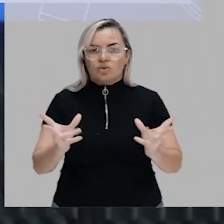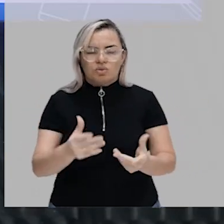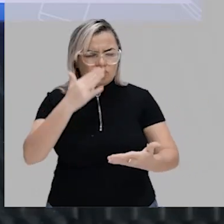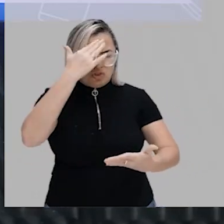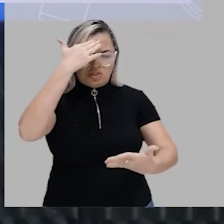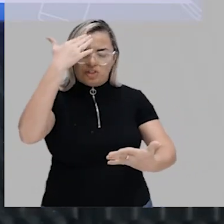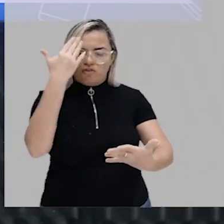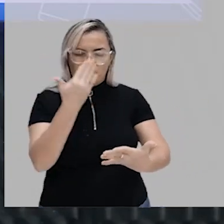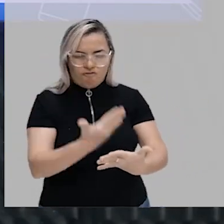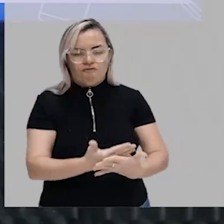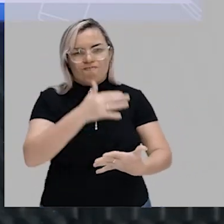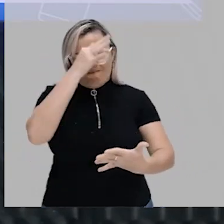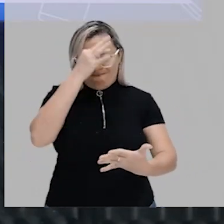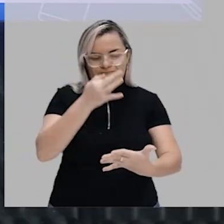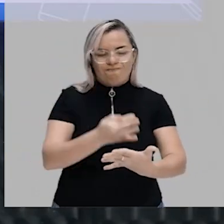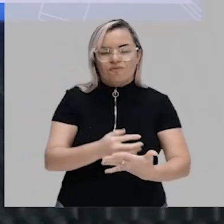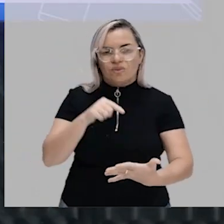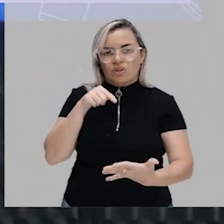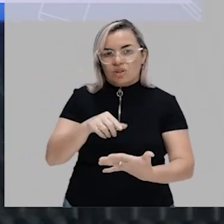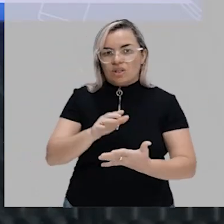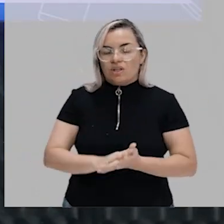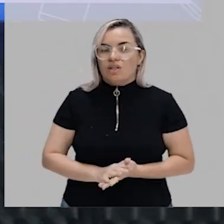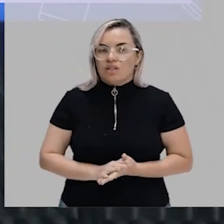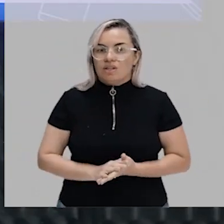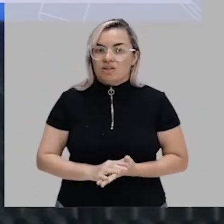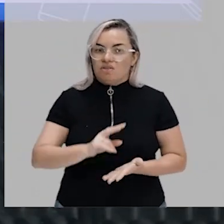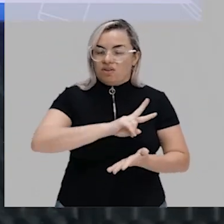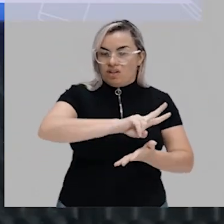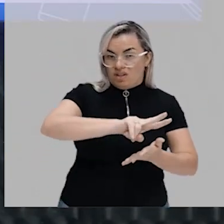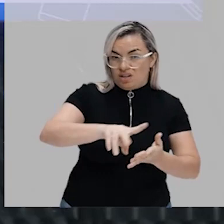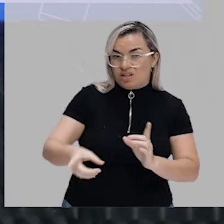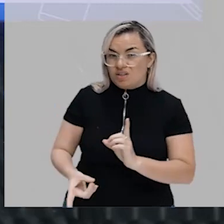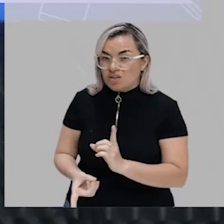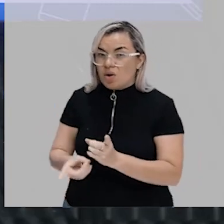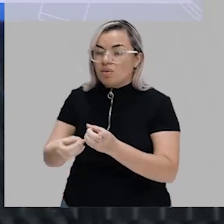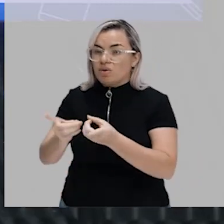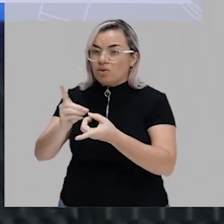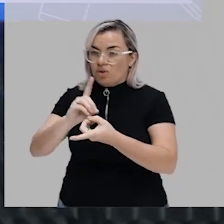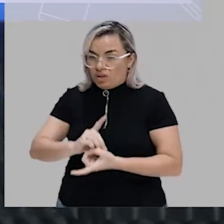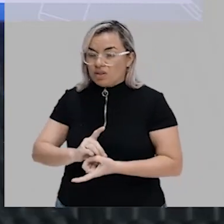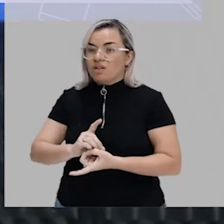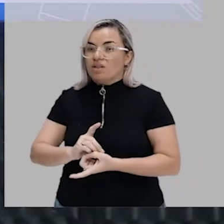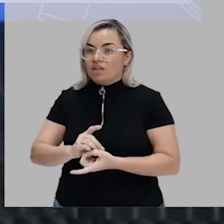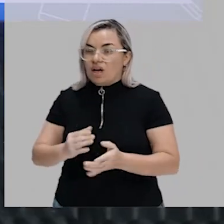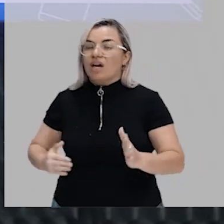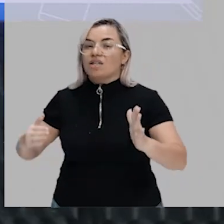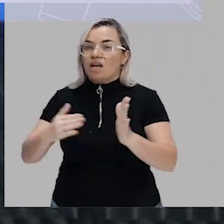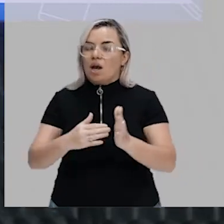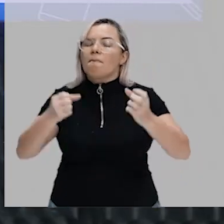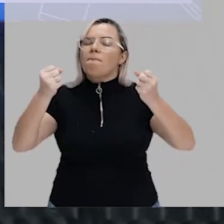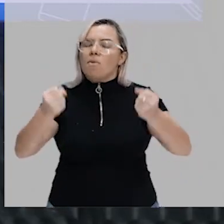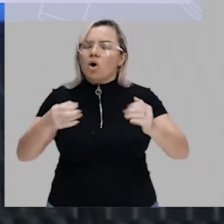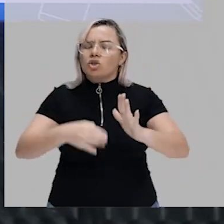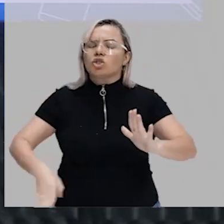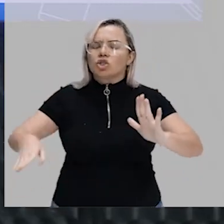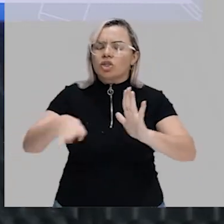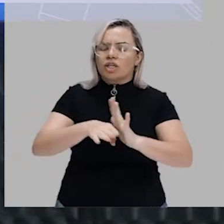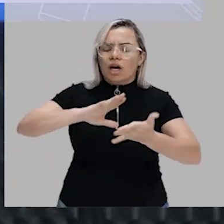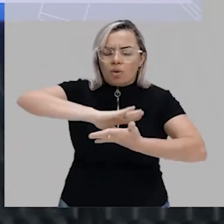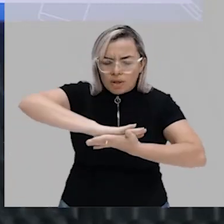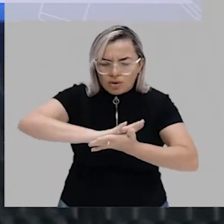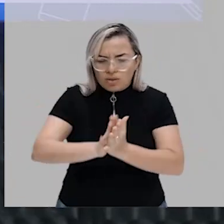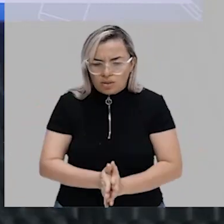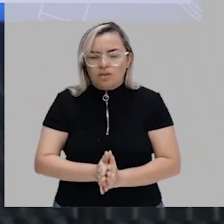crenças, muitas vezes contraditórias ou até mesmo preconceituosas, ok? Então, olha